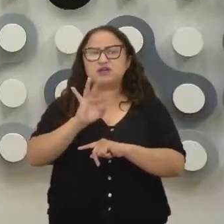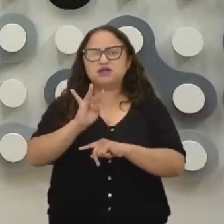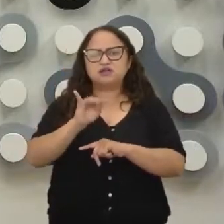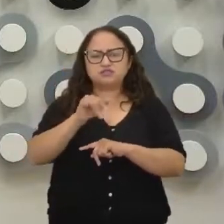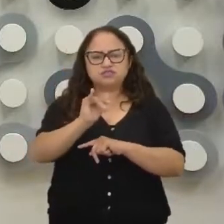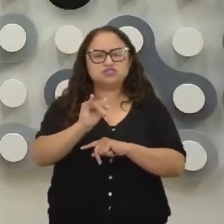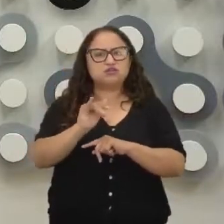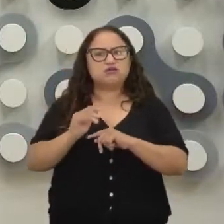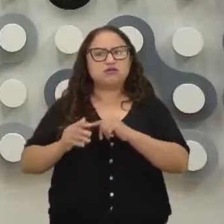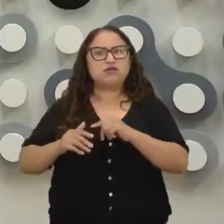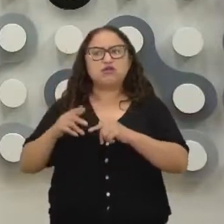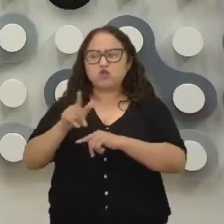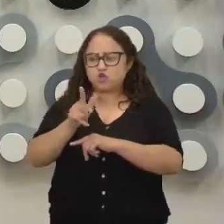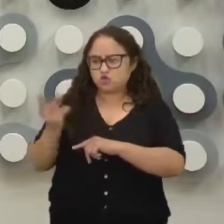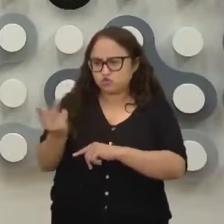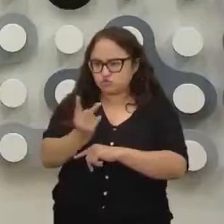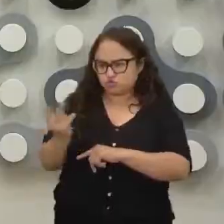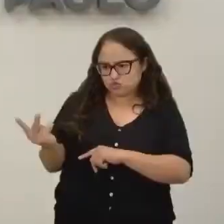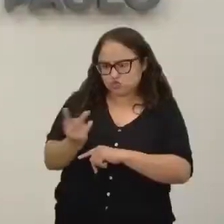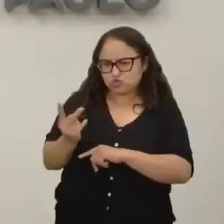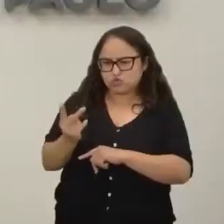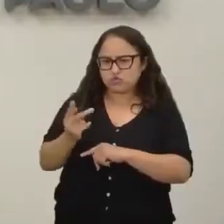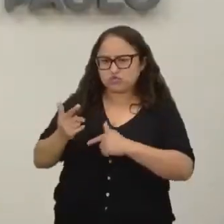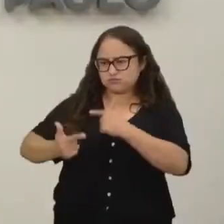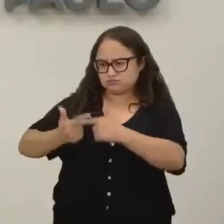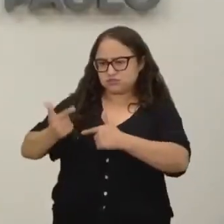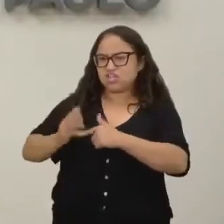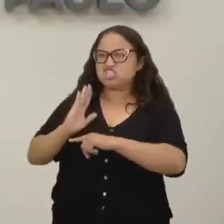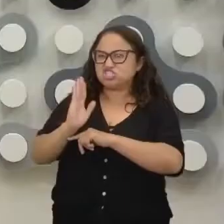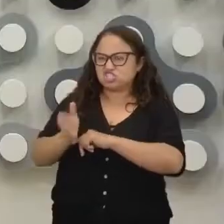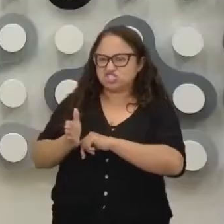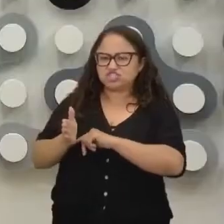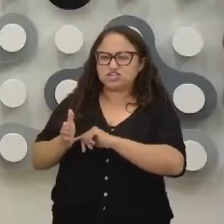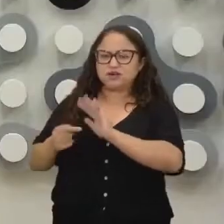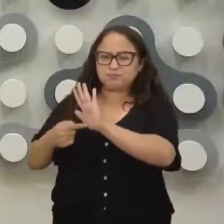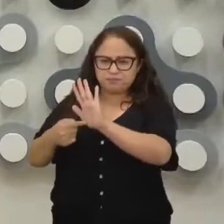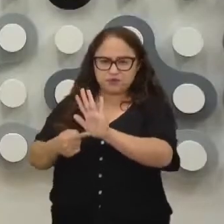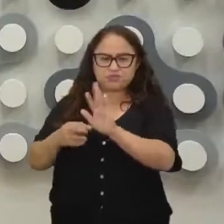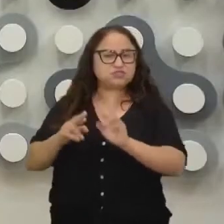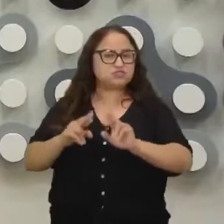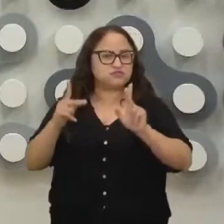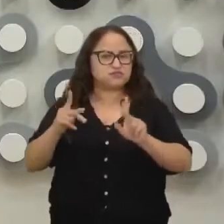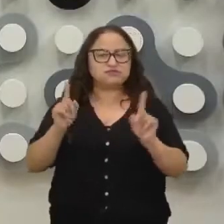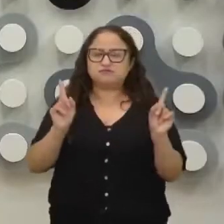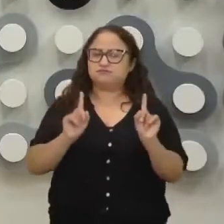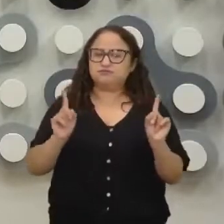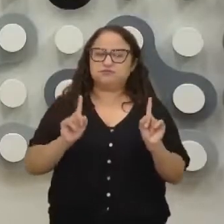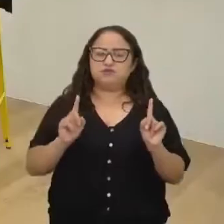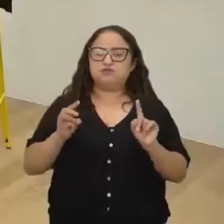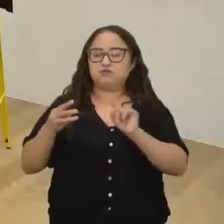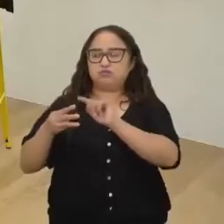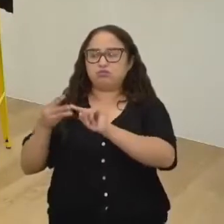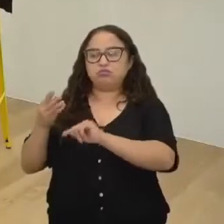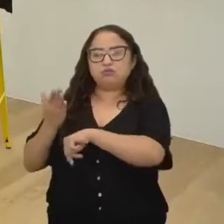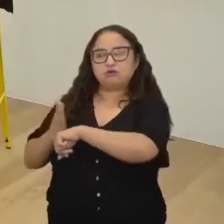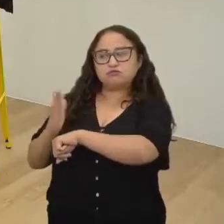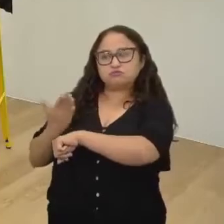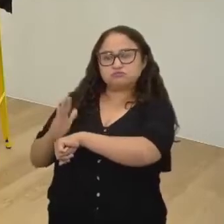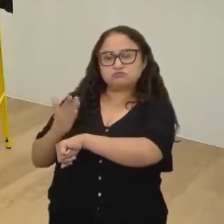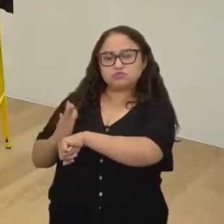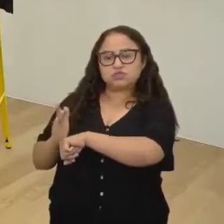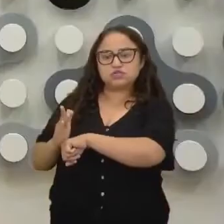para treinarem e aí eu tenho já estabeleço uma diferença? Não posso. Então, eu faço com ele os treinos e